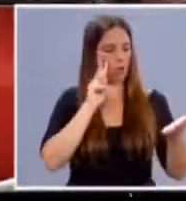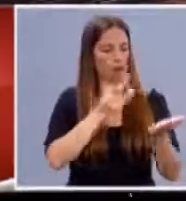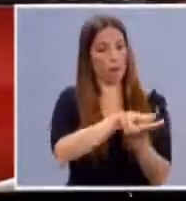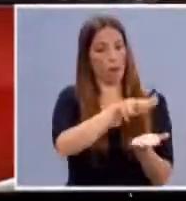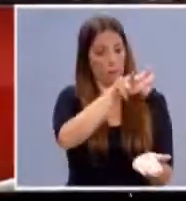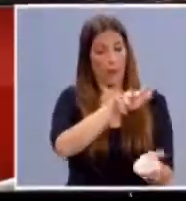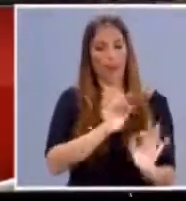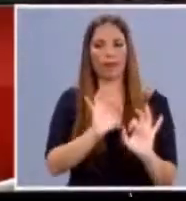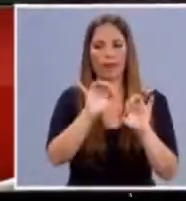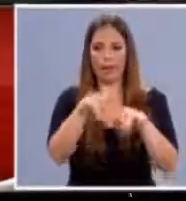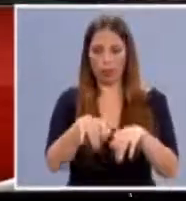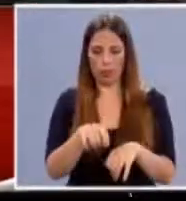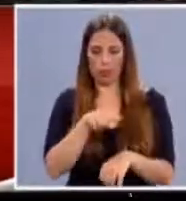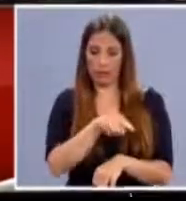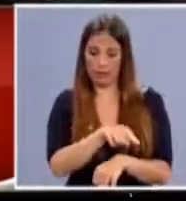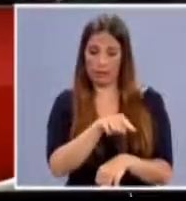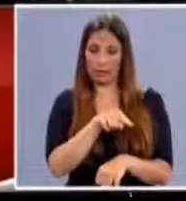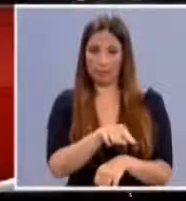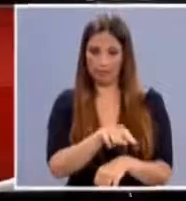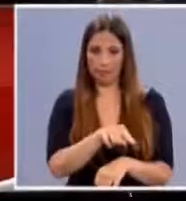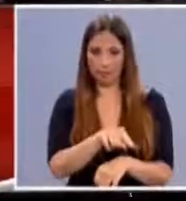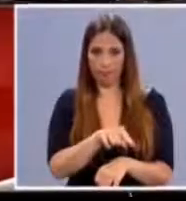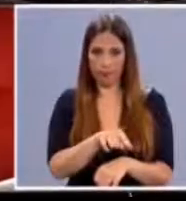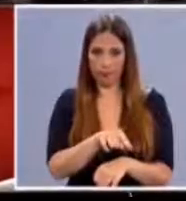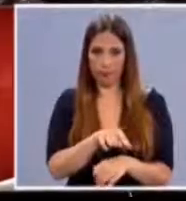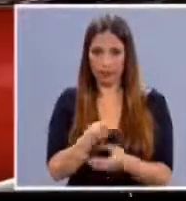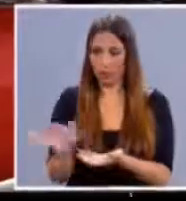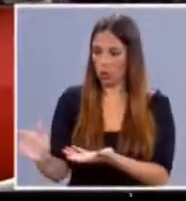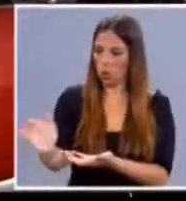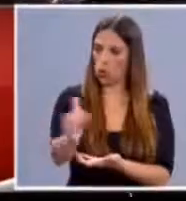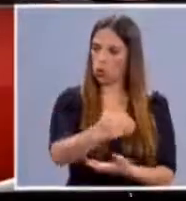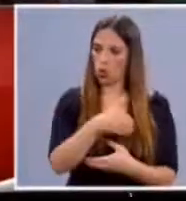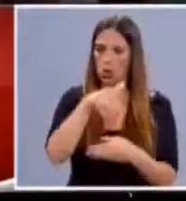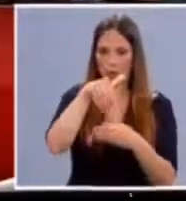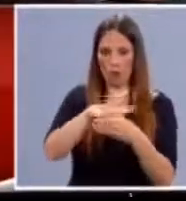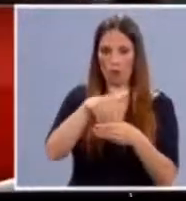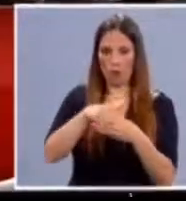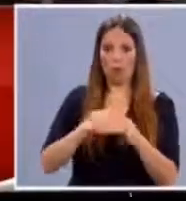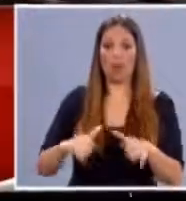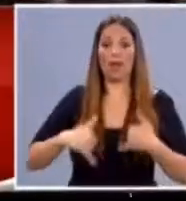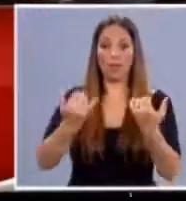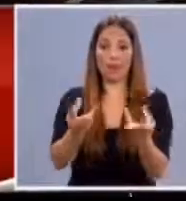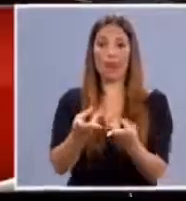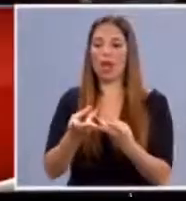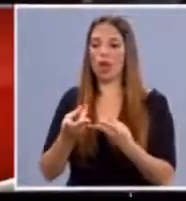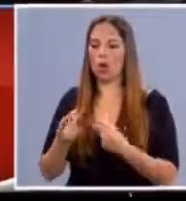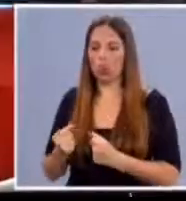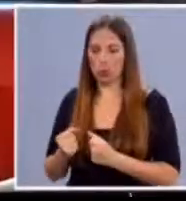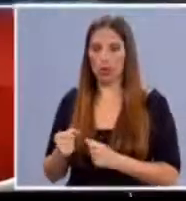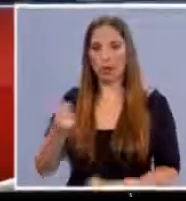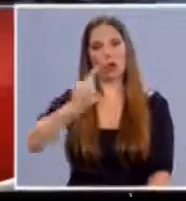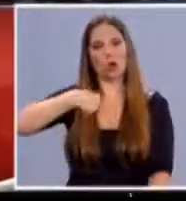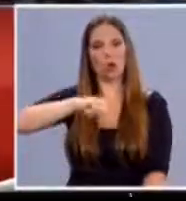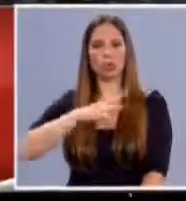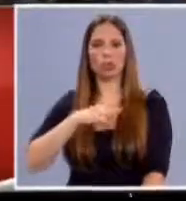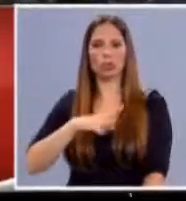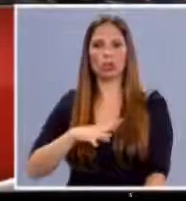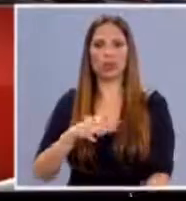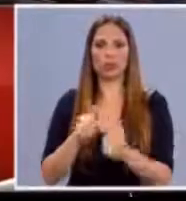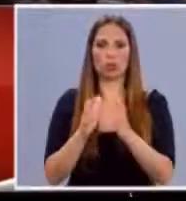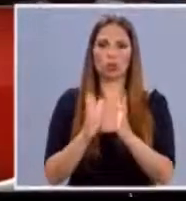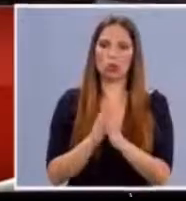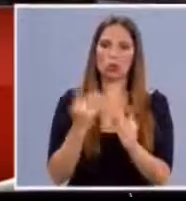como fiel depositário dos votos após a sua contagem. Nós queremos que todas estas coisas